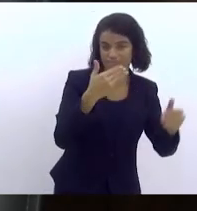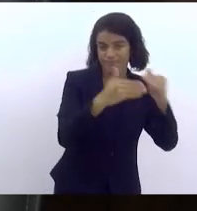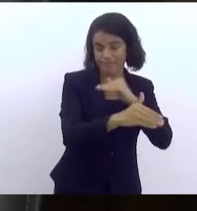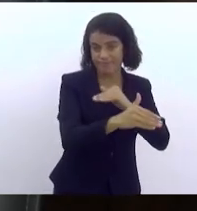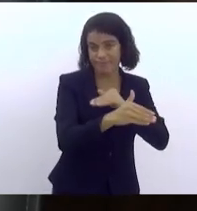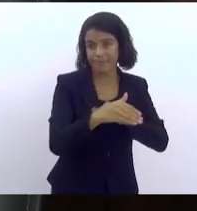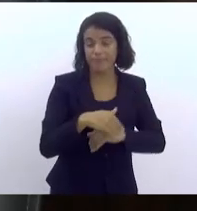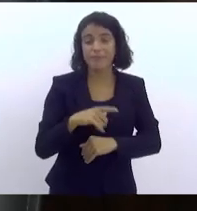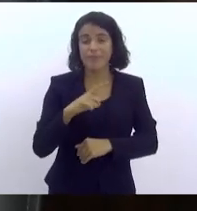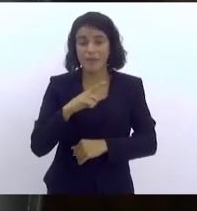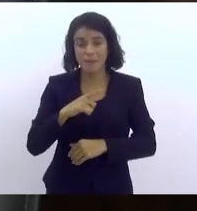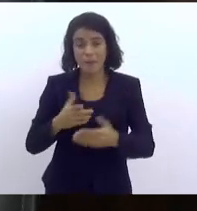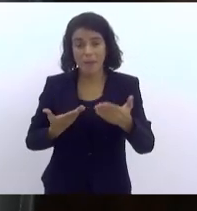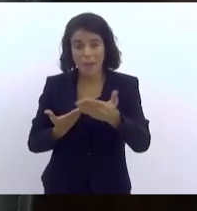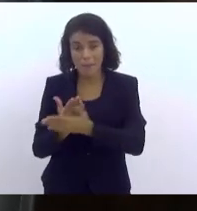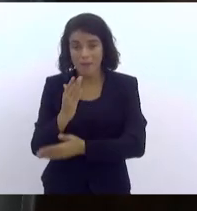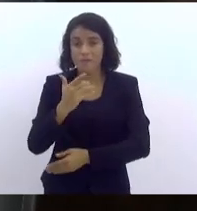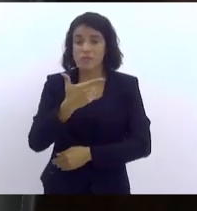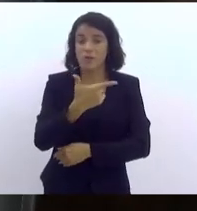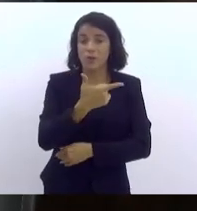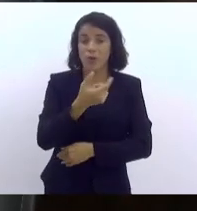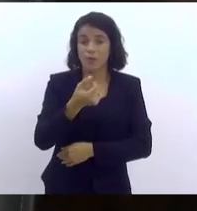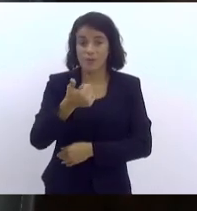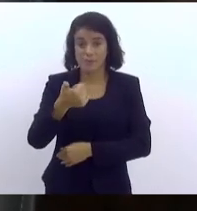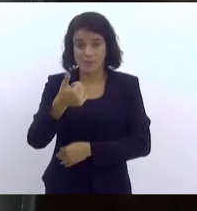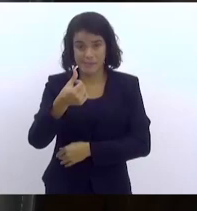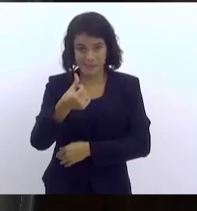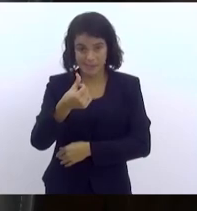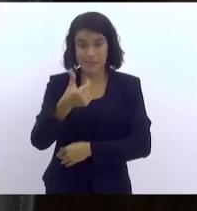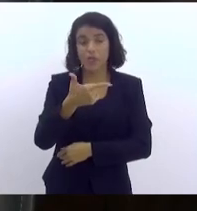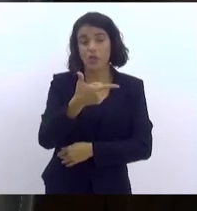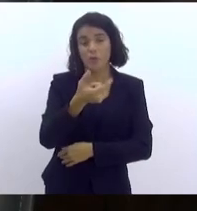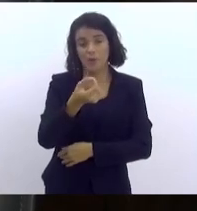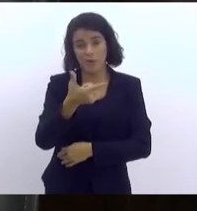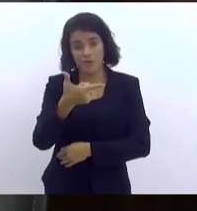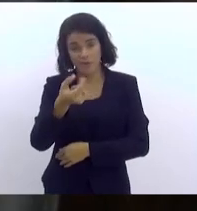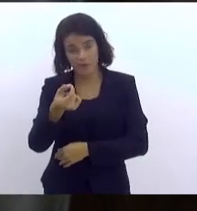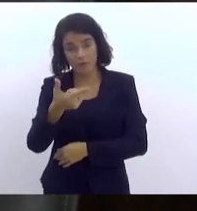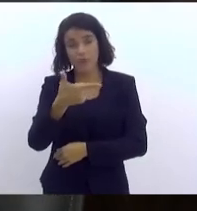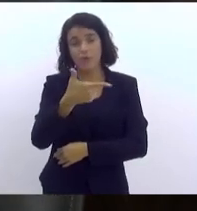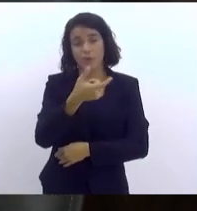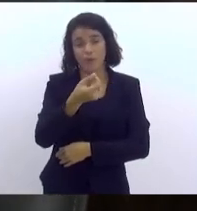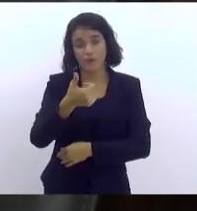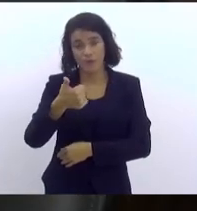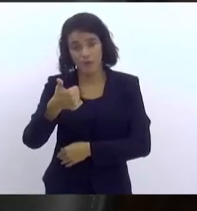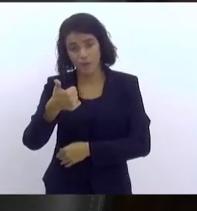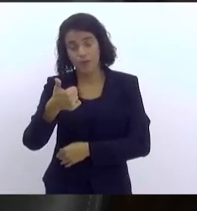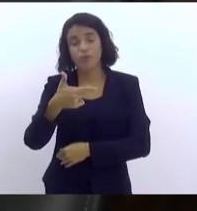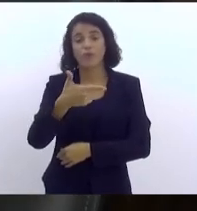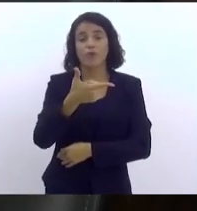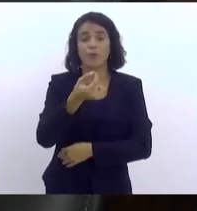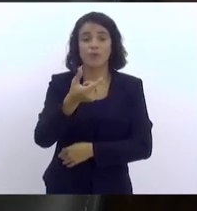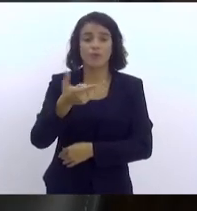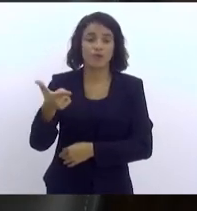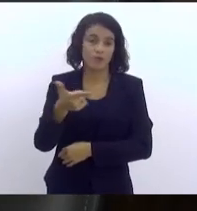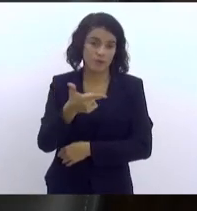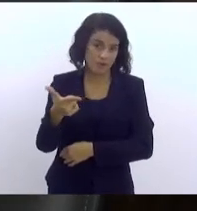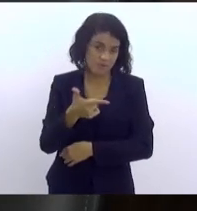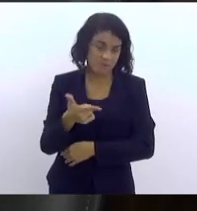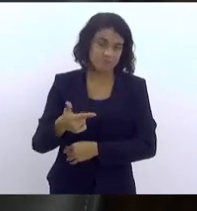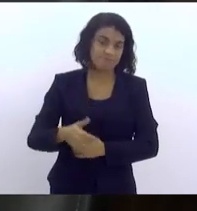também aprovação de 2016 de 2020 de 2021 e de 2022